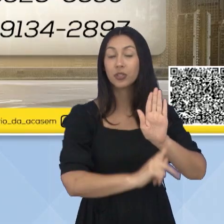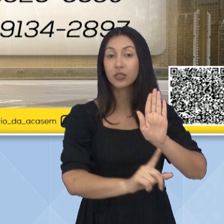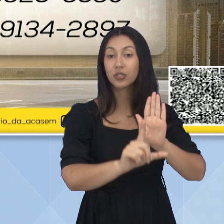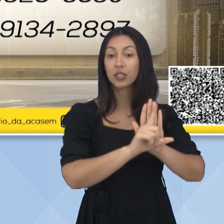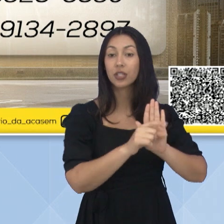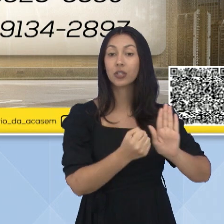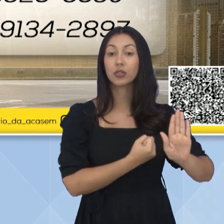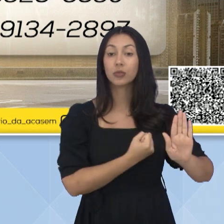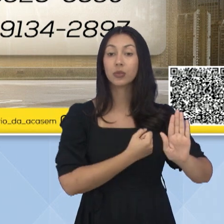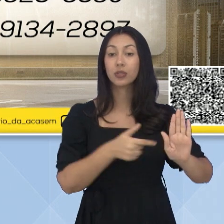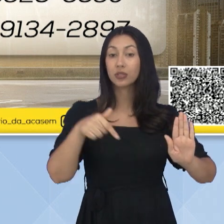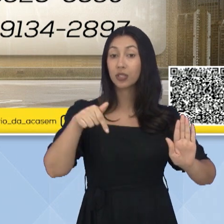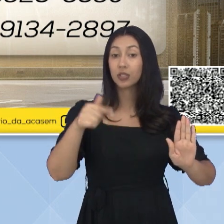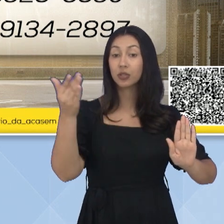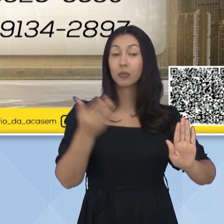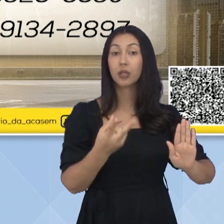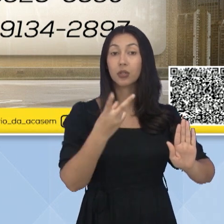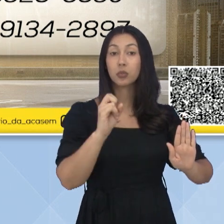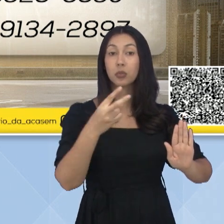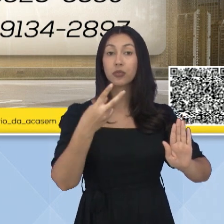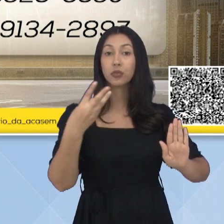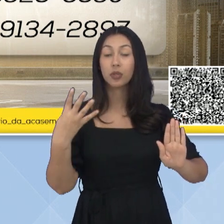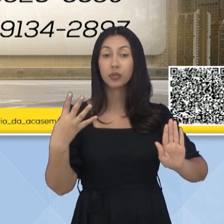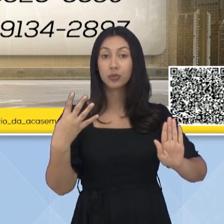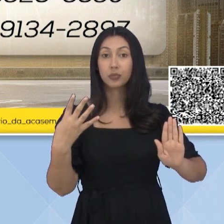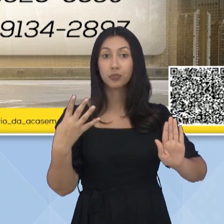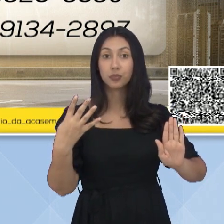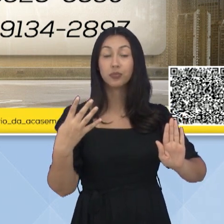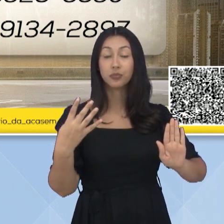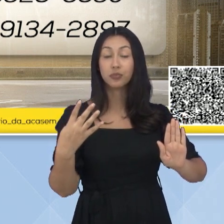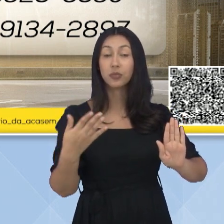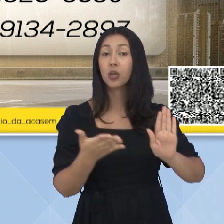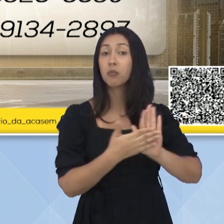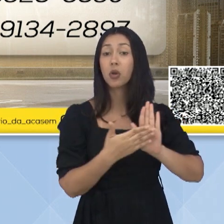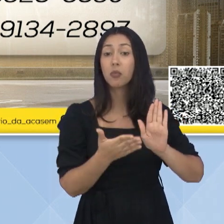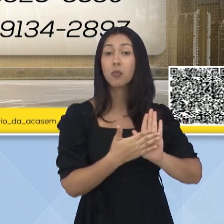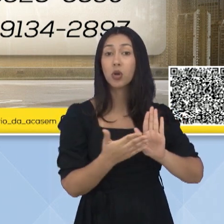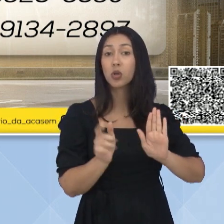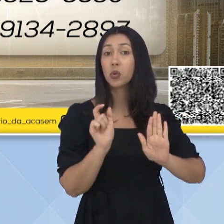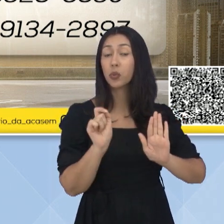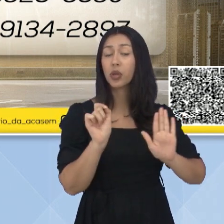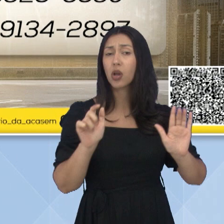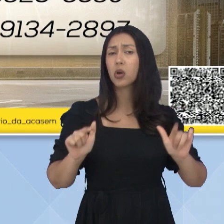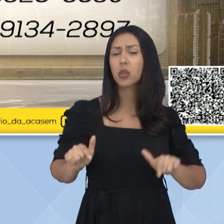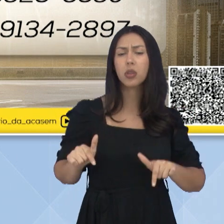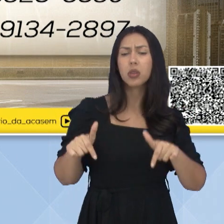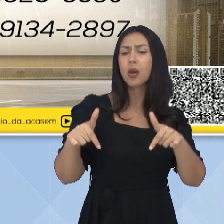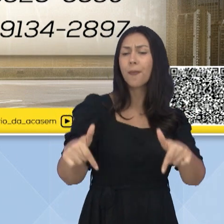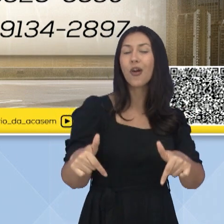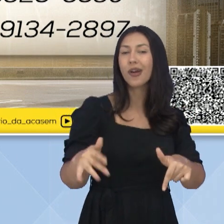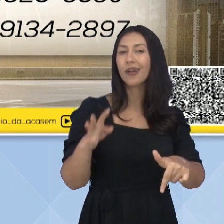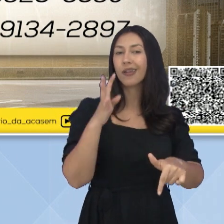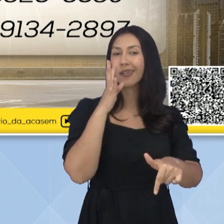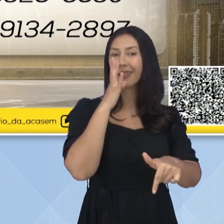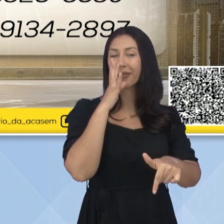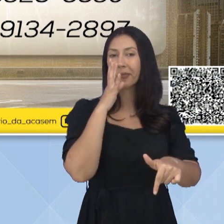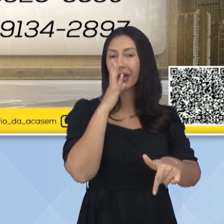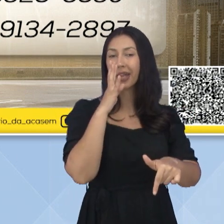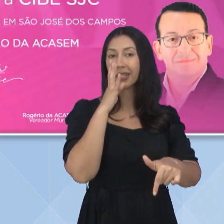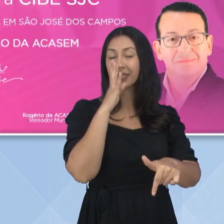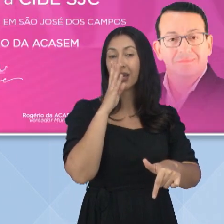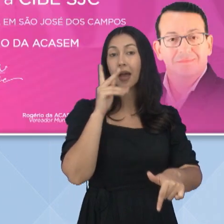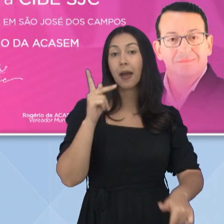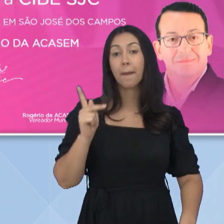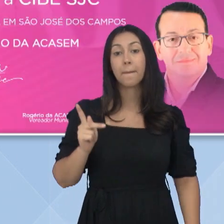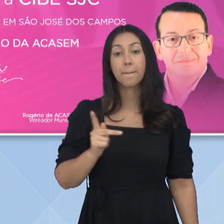número 7/2024, que propõe conceder o diploma de reconhecimento público à